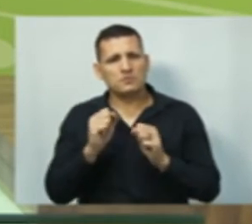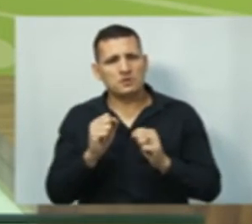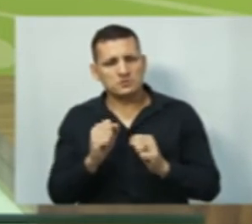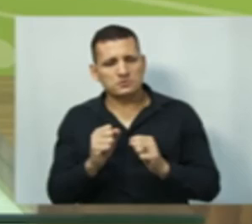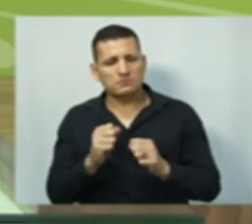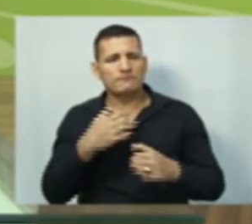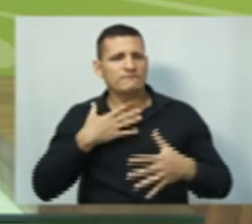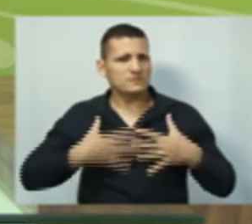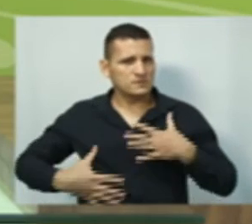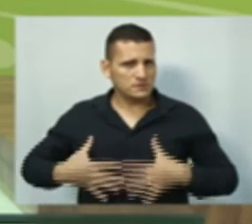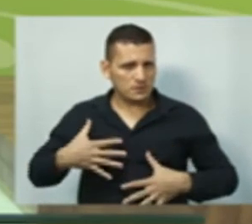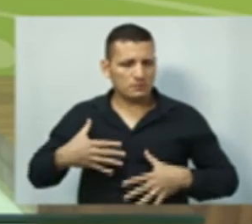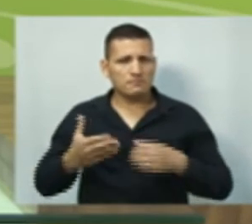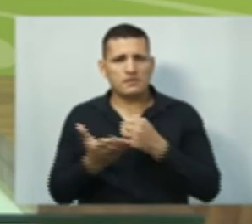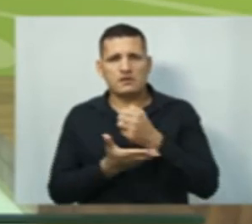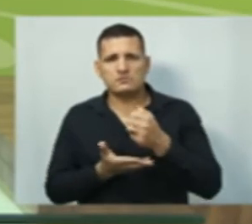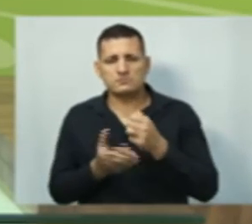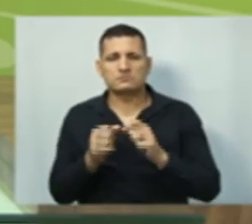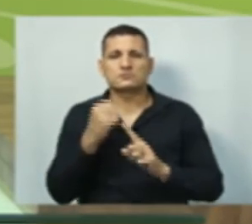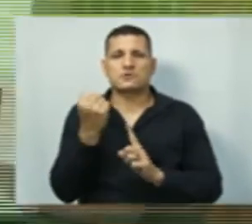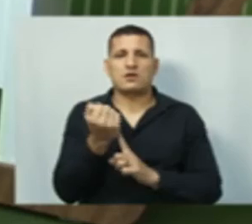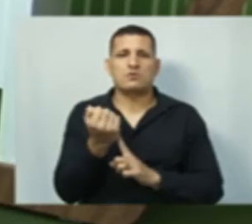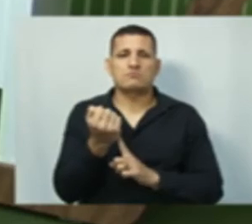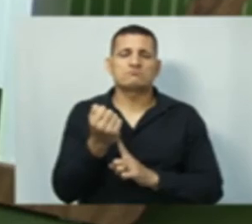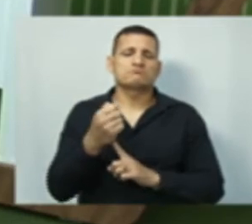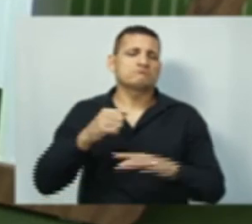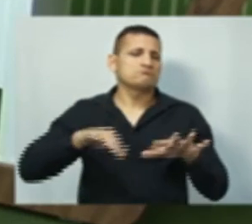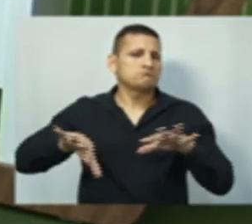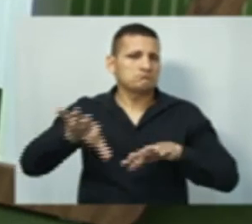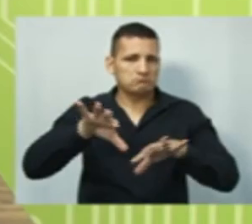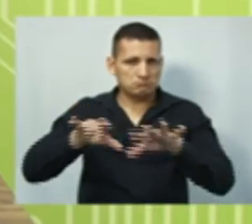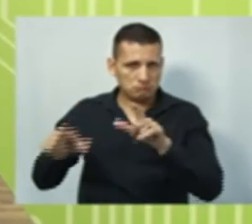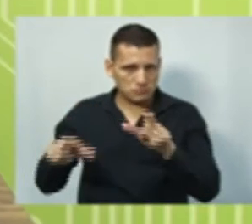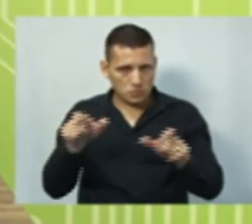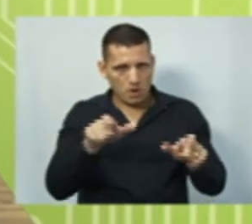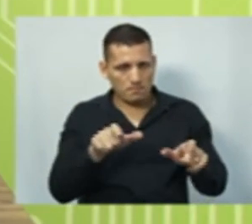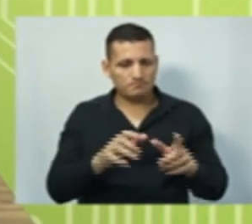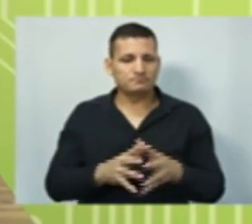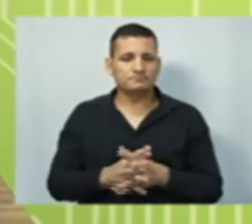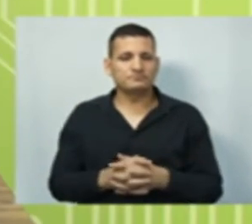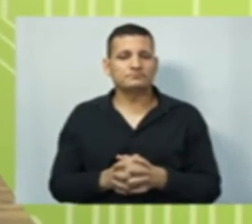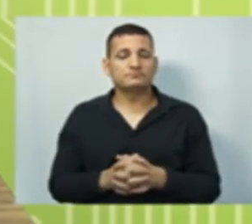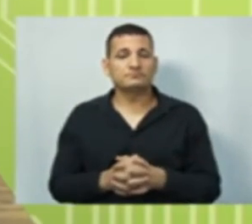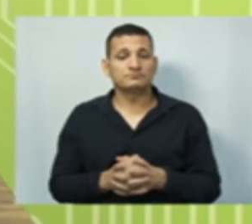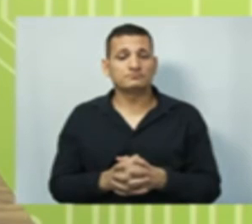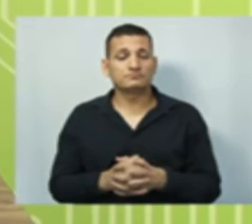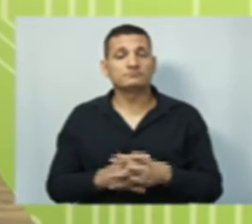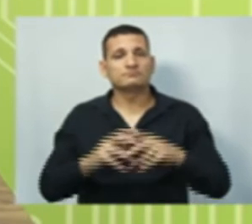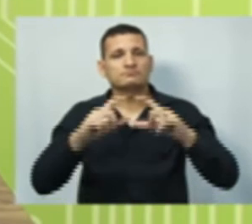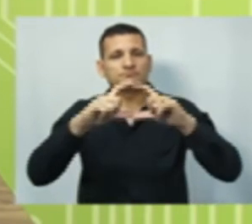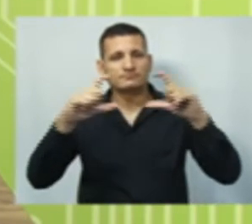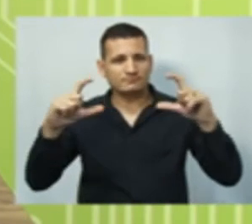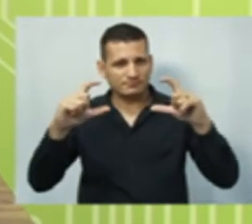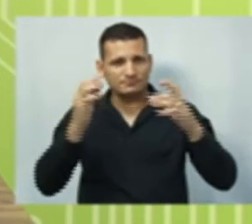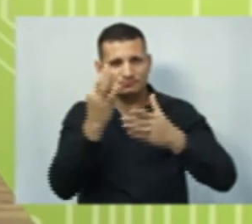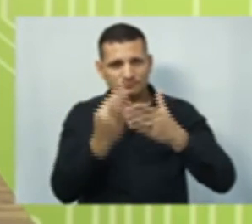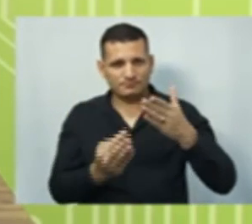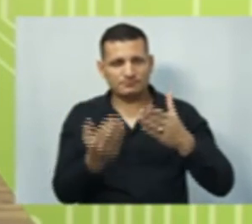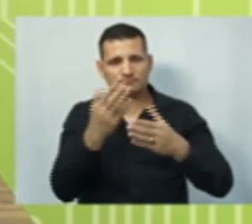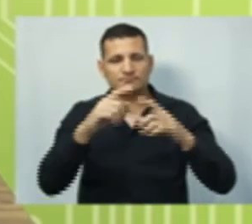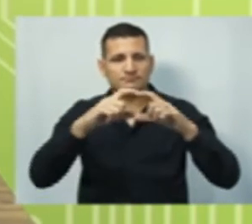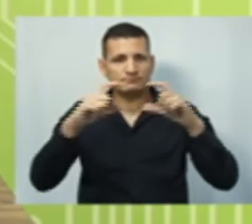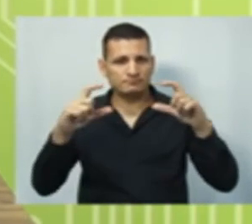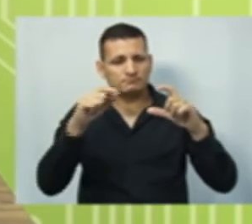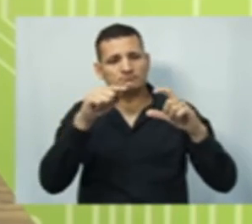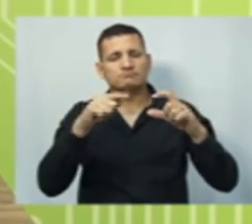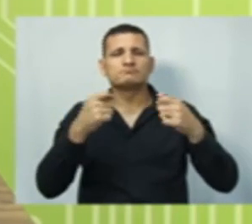básicas, sociais, individuais. Ótimo, excelente. Gente, no nosso texto, primeira parte do texto, o primeiro parágrafo vai tentar falar dessas